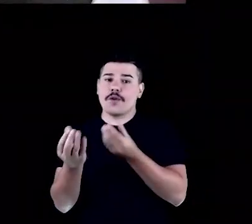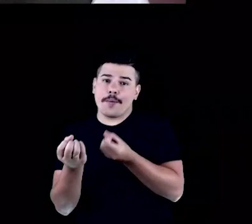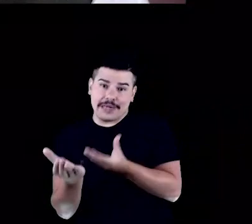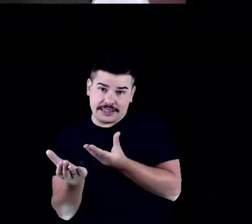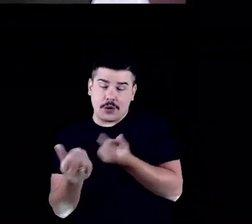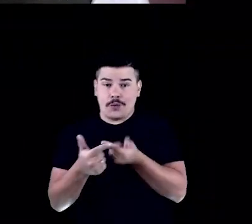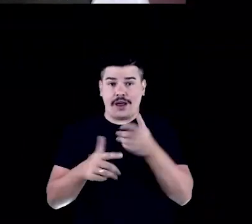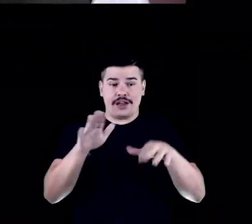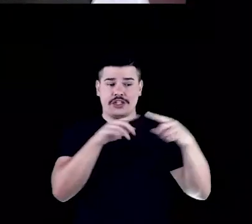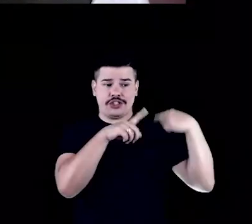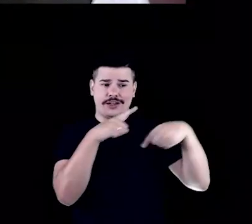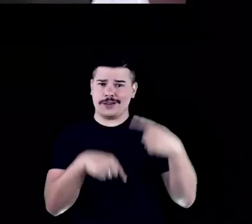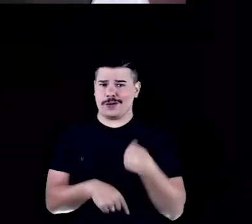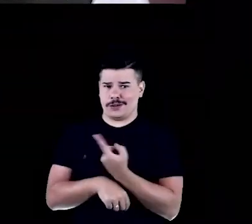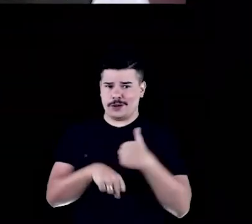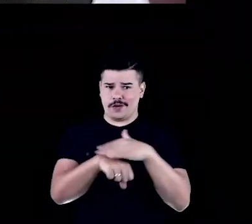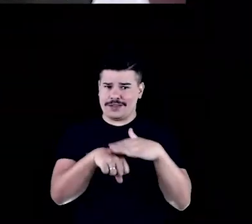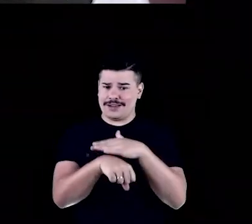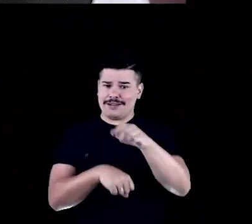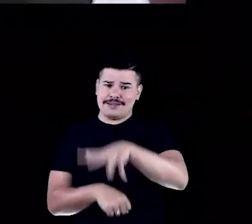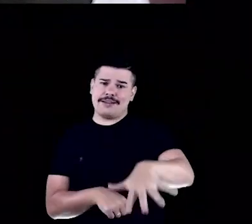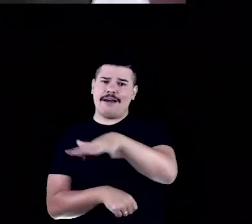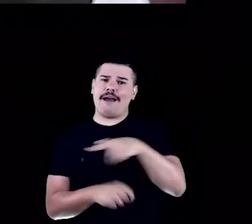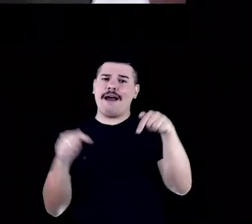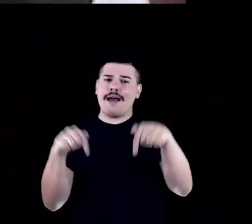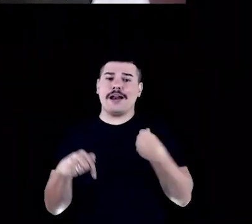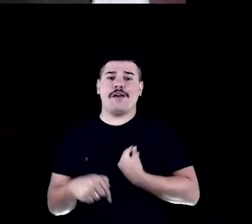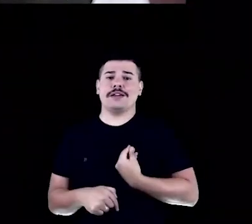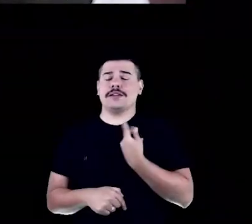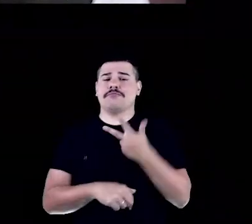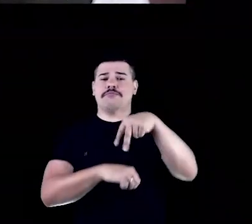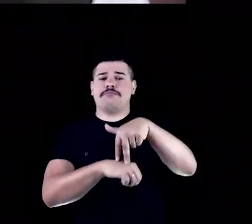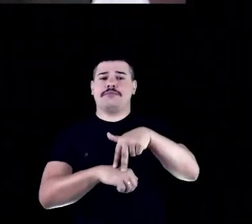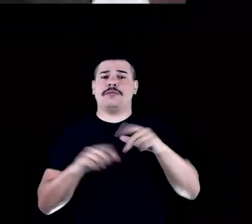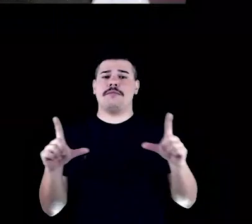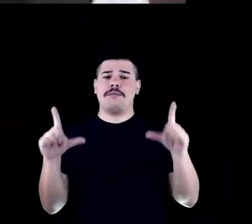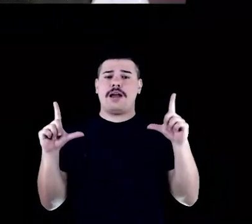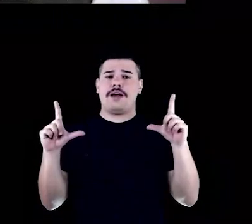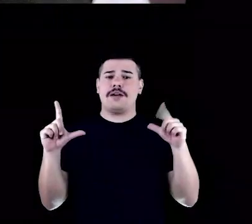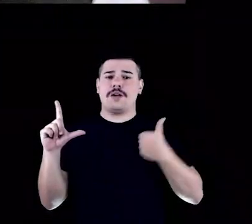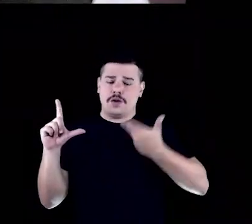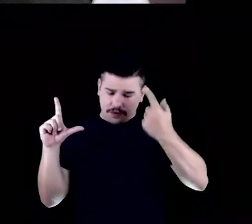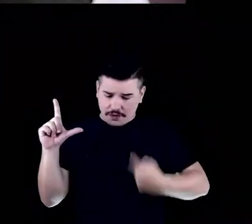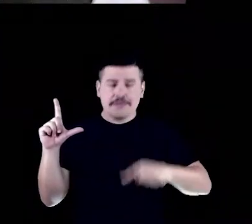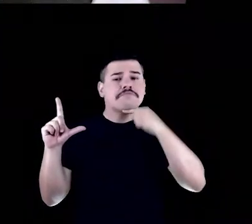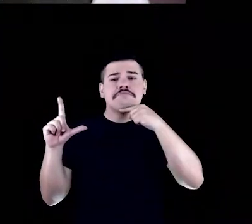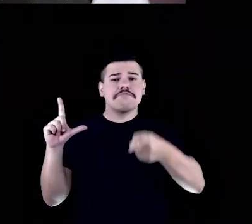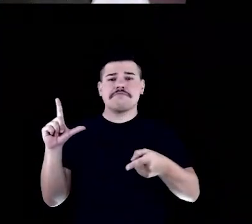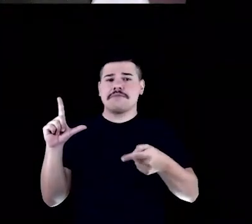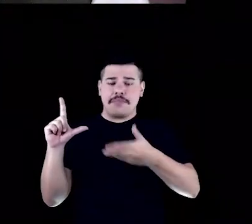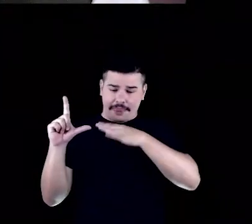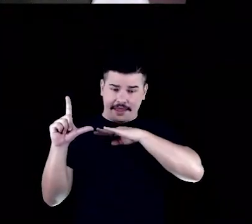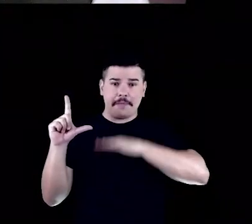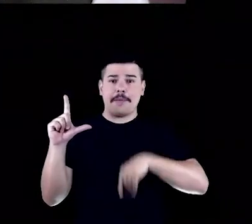muito característico da nossa geração. Por exemplo, a gente está aqui falando dentro de um espaço que estamos aqui só a cabeça. Quase como que a nossa forma não